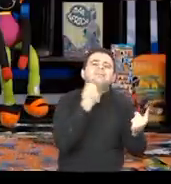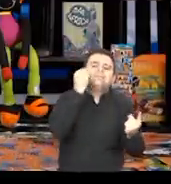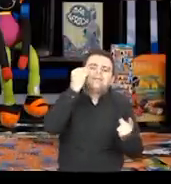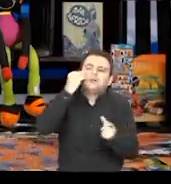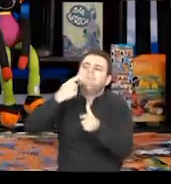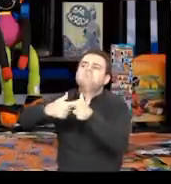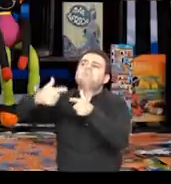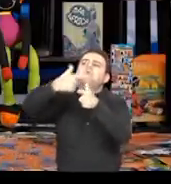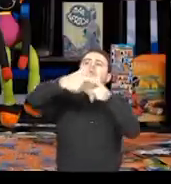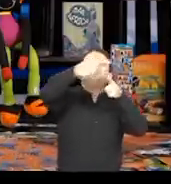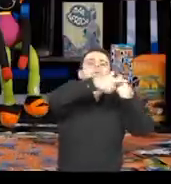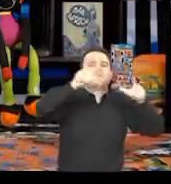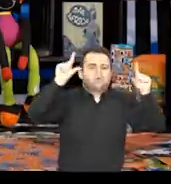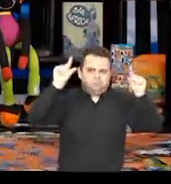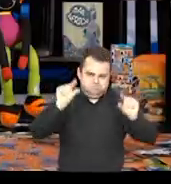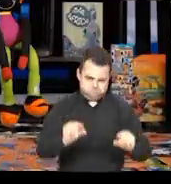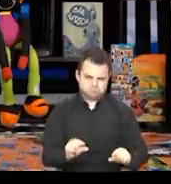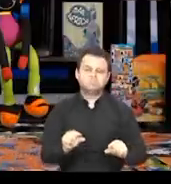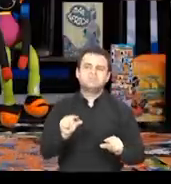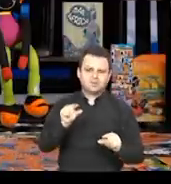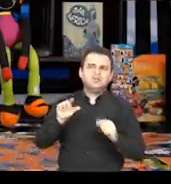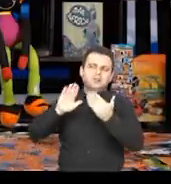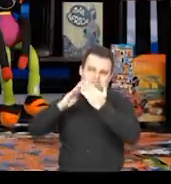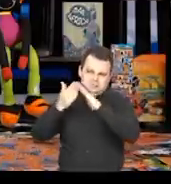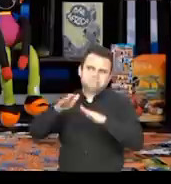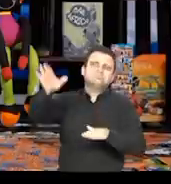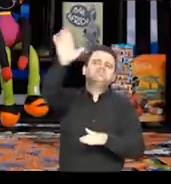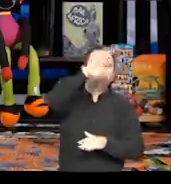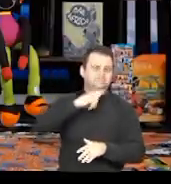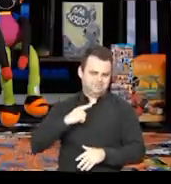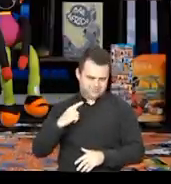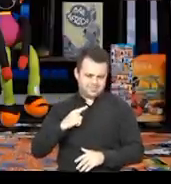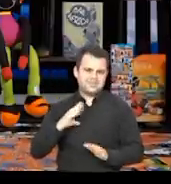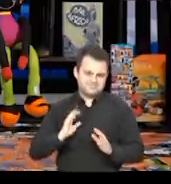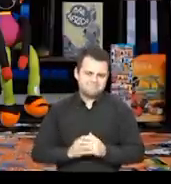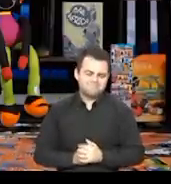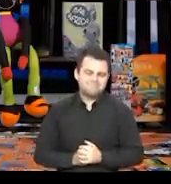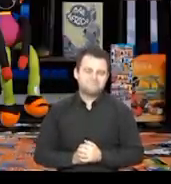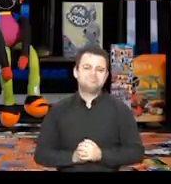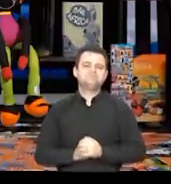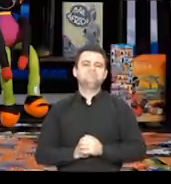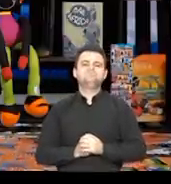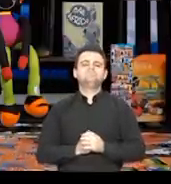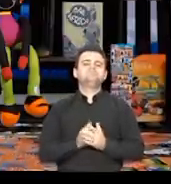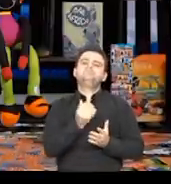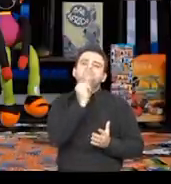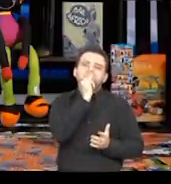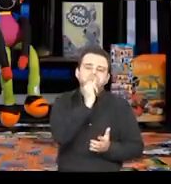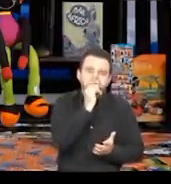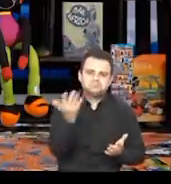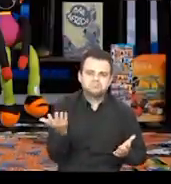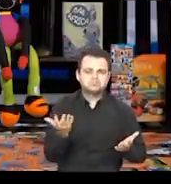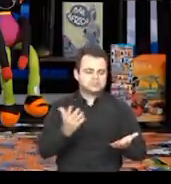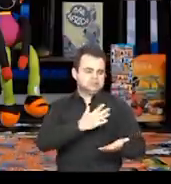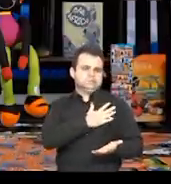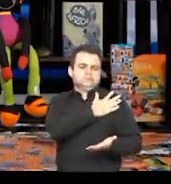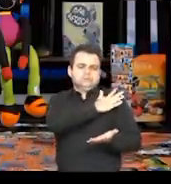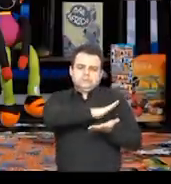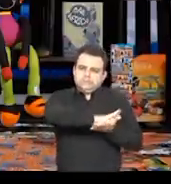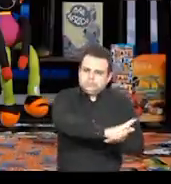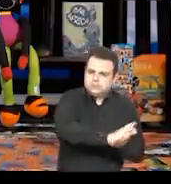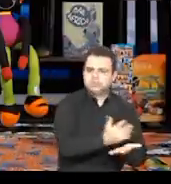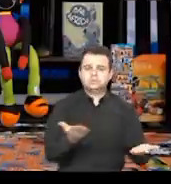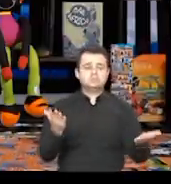diminuir os problemas que essa população dos bairros periféricos vivencia, como a discriminação,